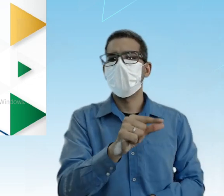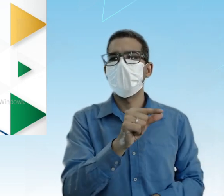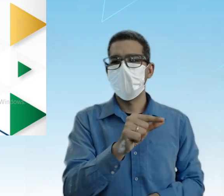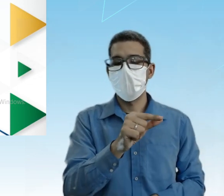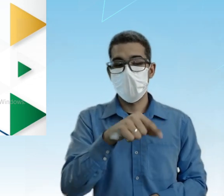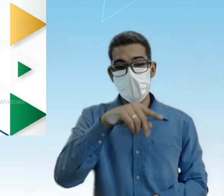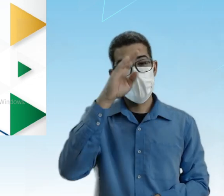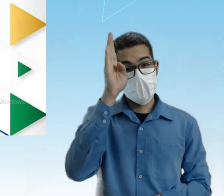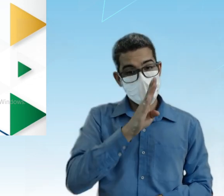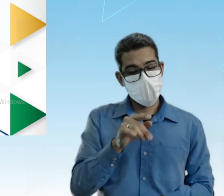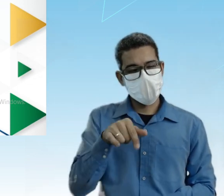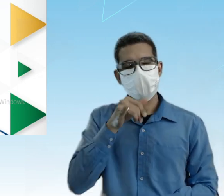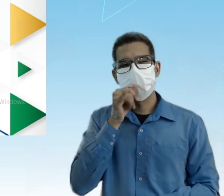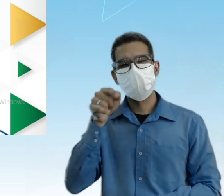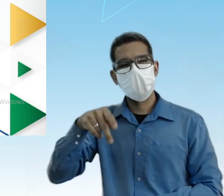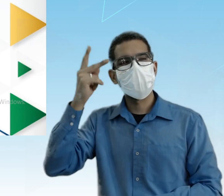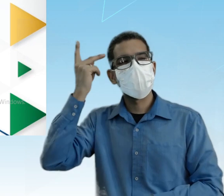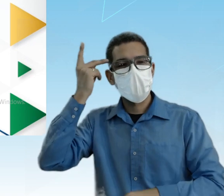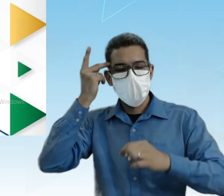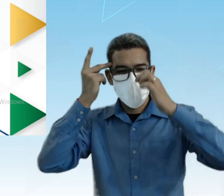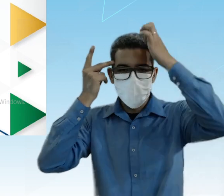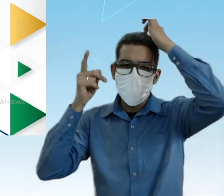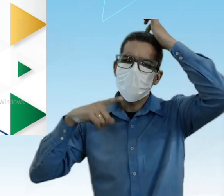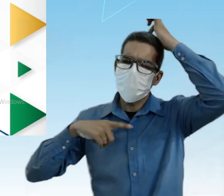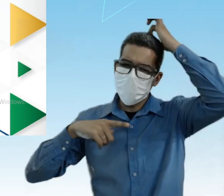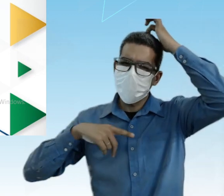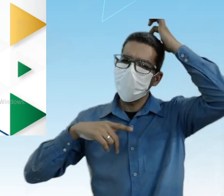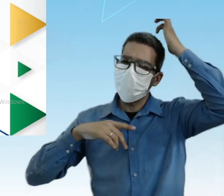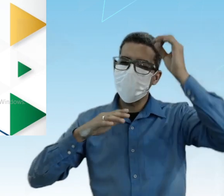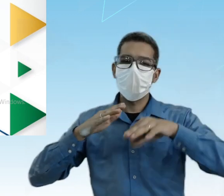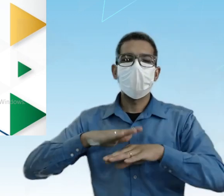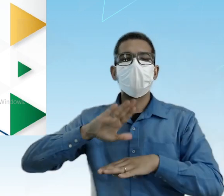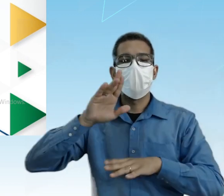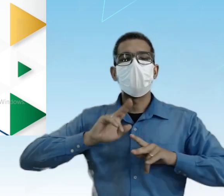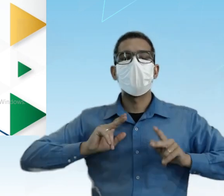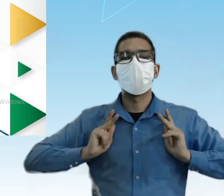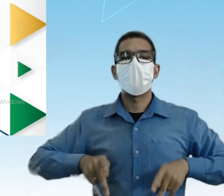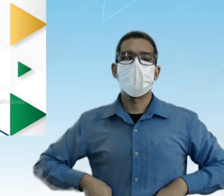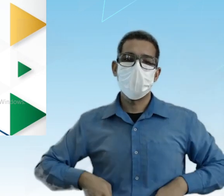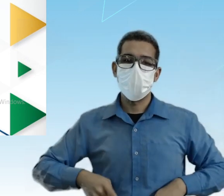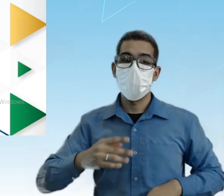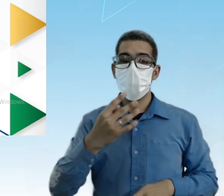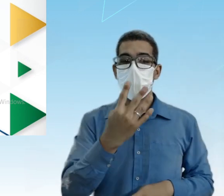nós temos o estado de São Paulo. Ele é o mais populoso, com mais de